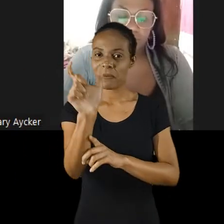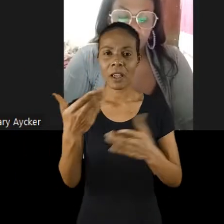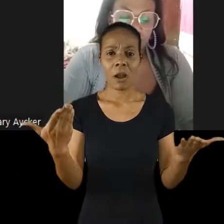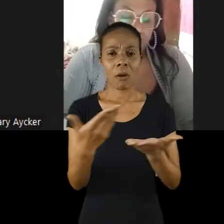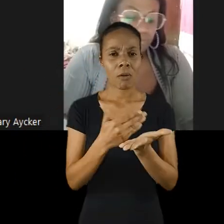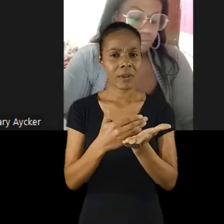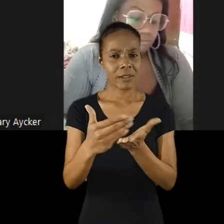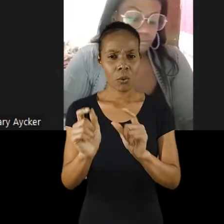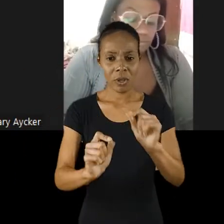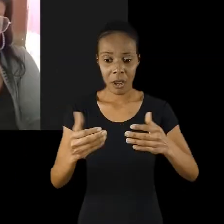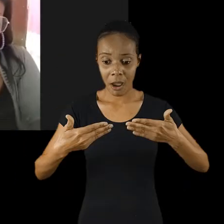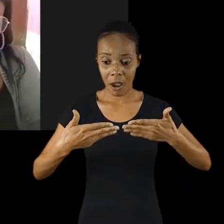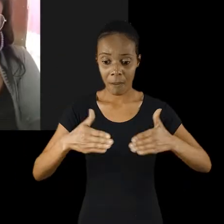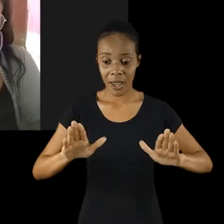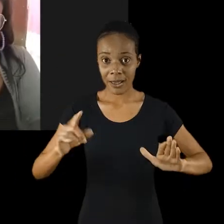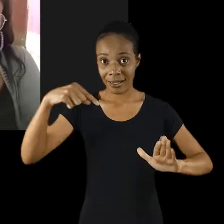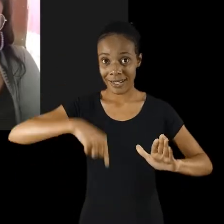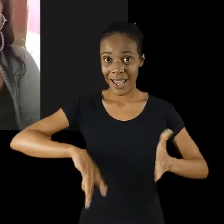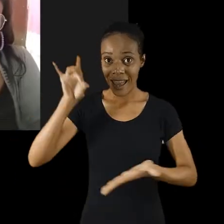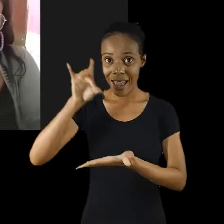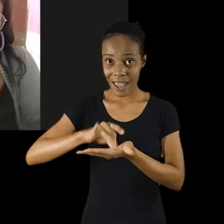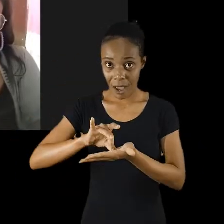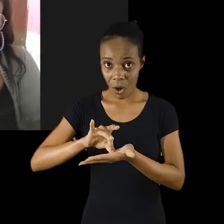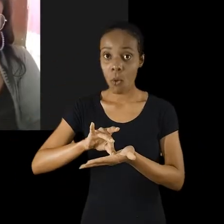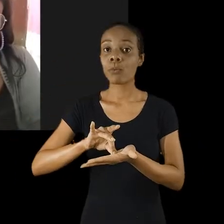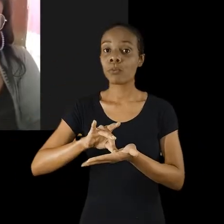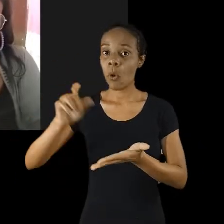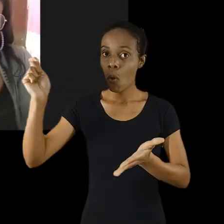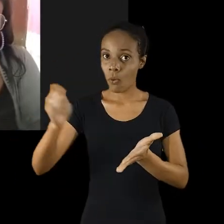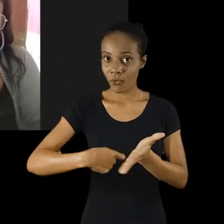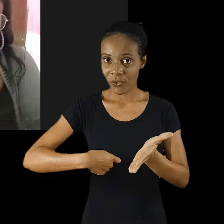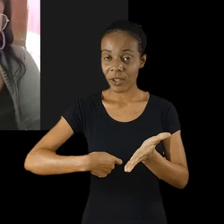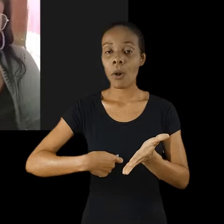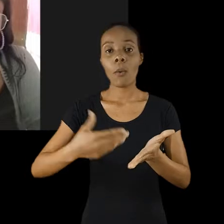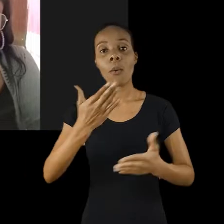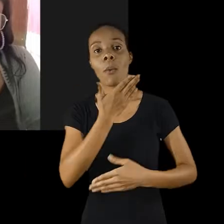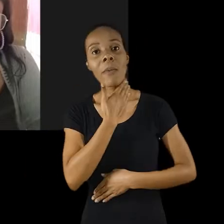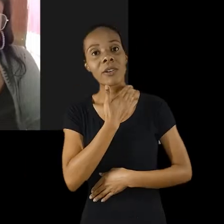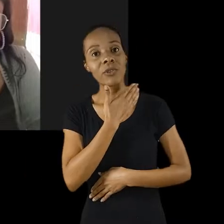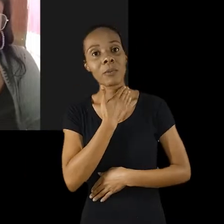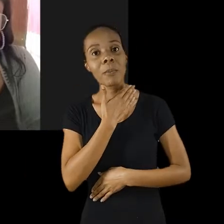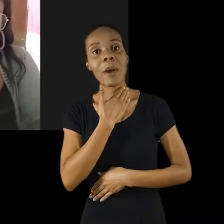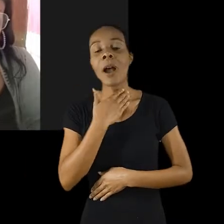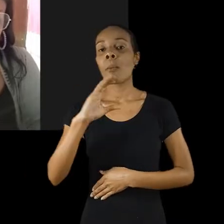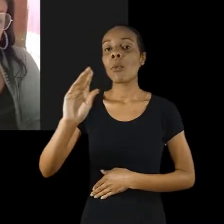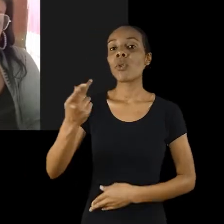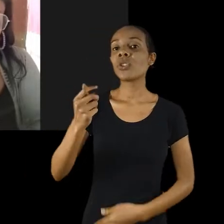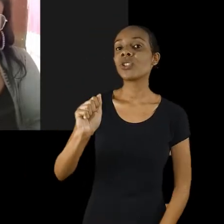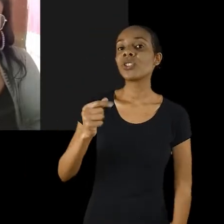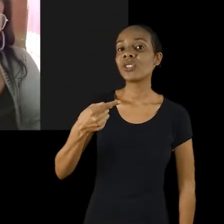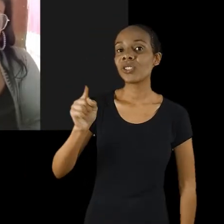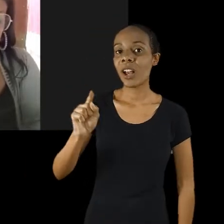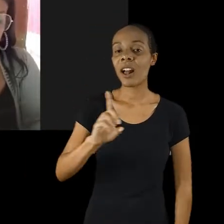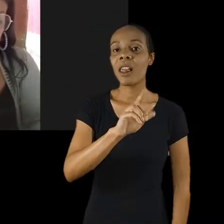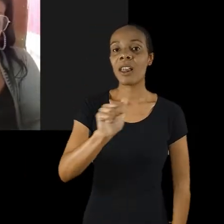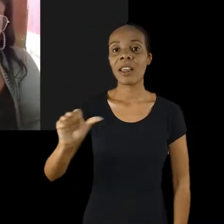aberto que isso aqui é real, oficial, um bate-papo, um chá das primas, uma coisa não